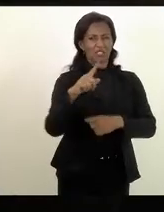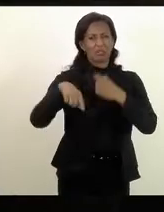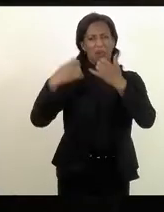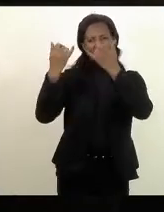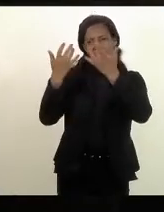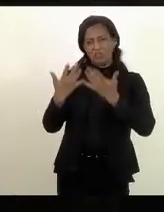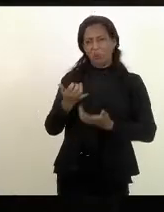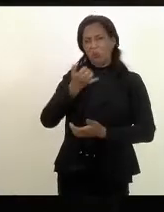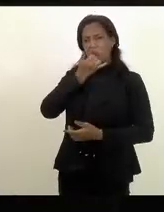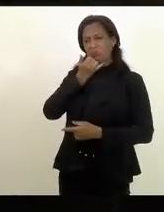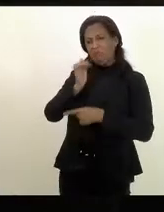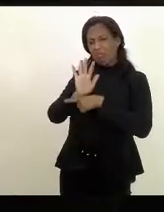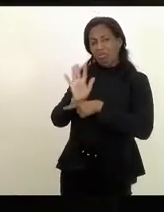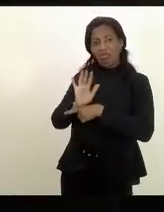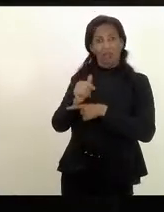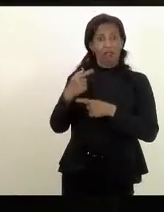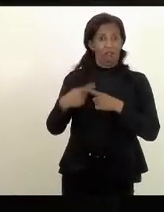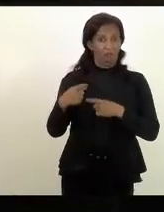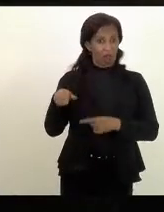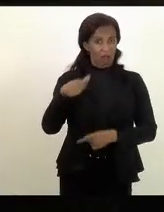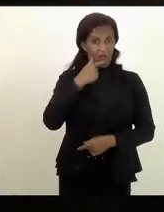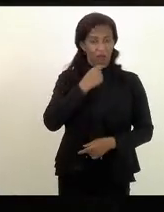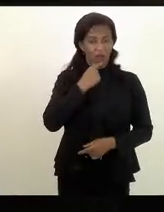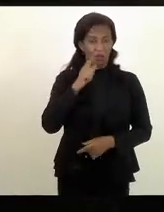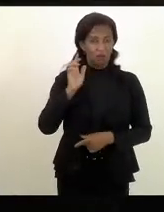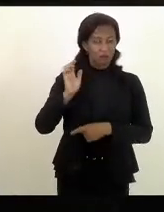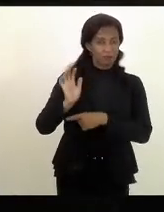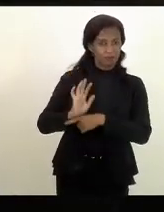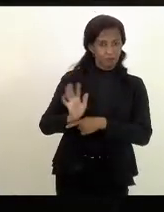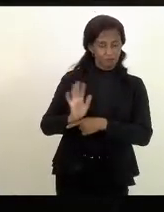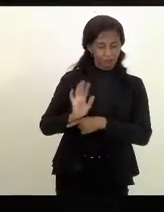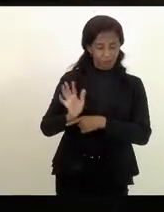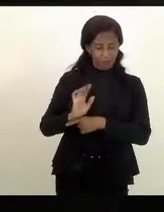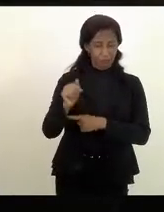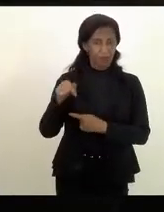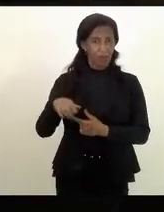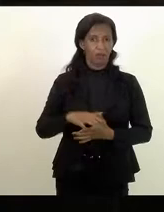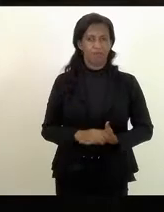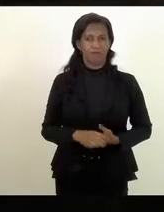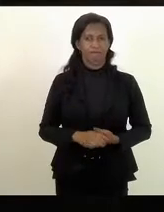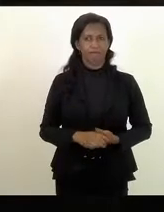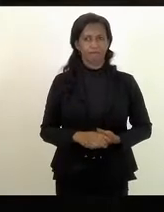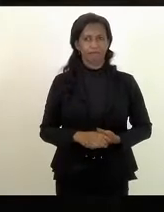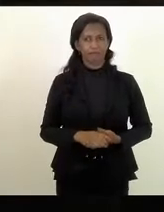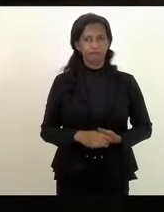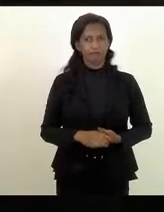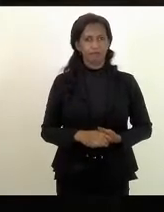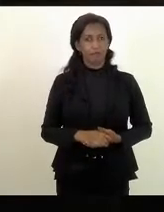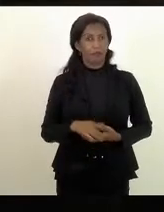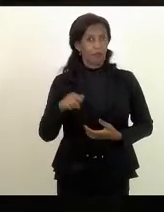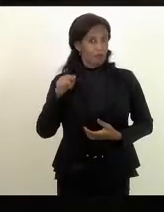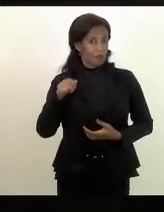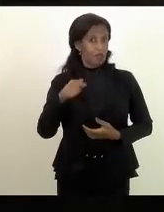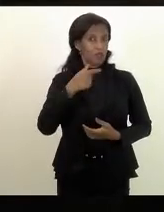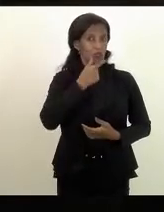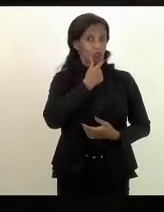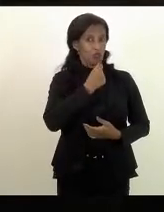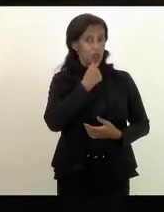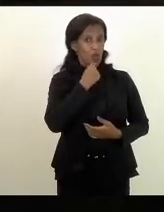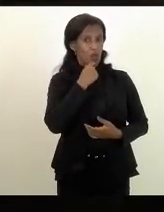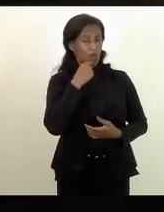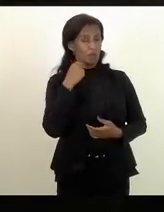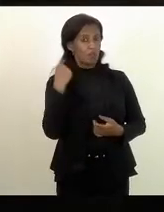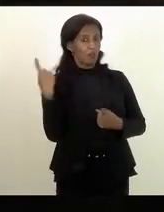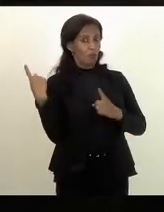portanto este rapaz que de forma nociva agrediu a sua